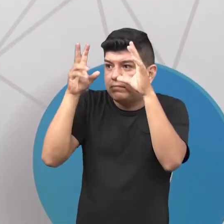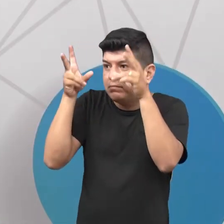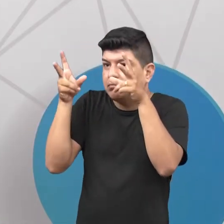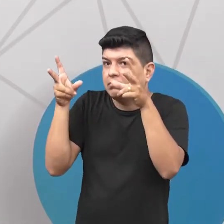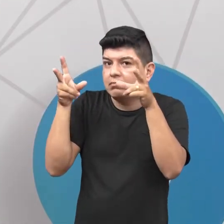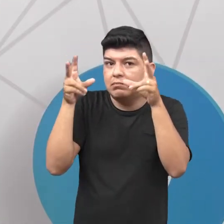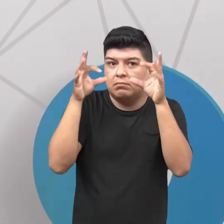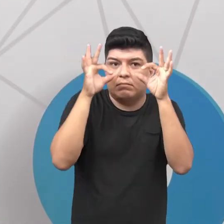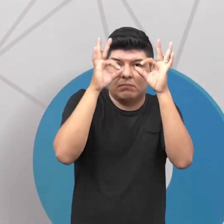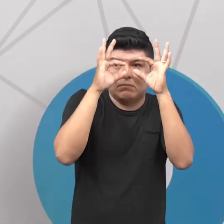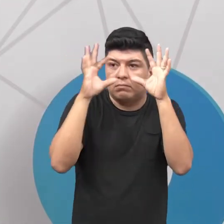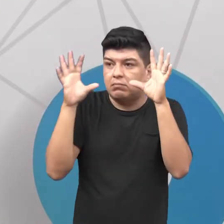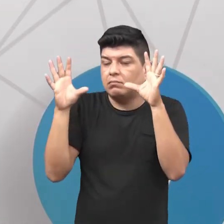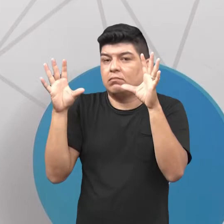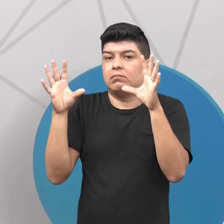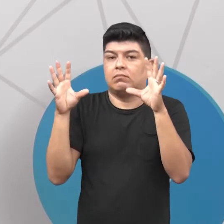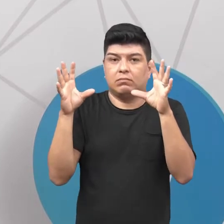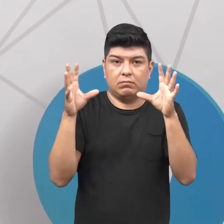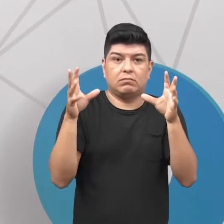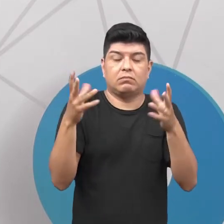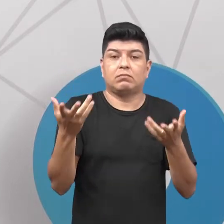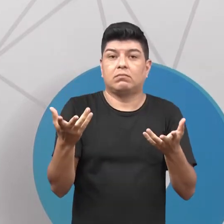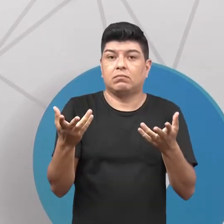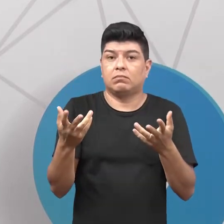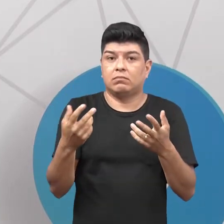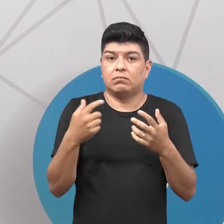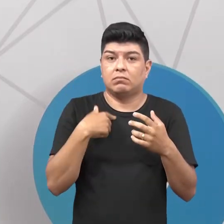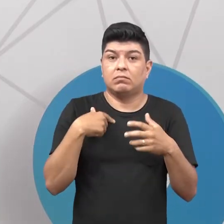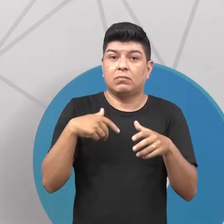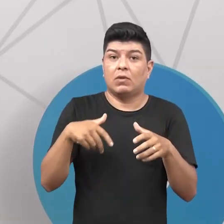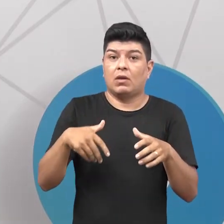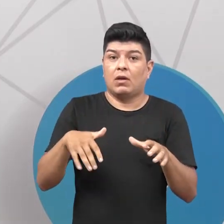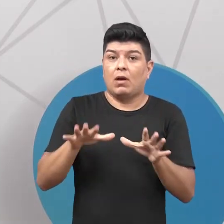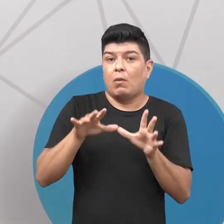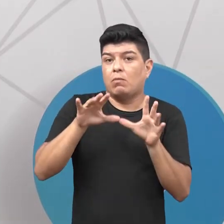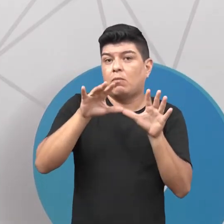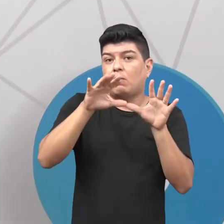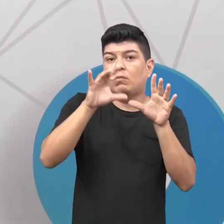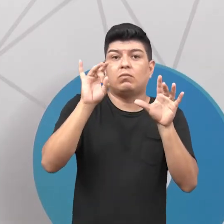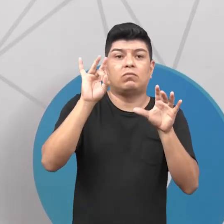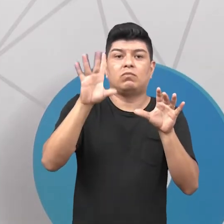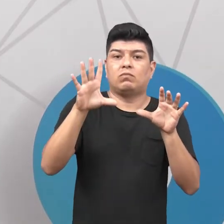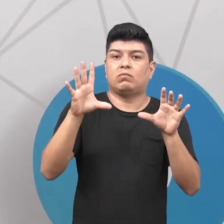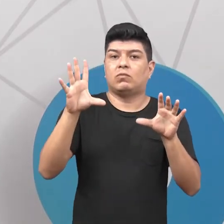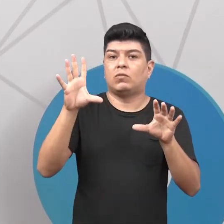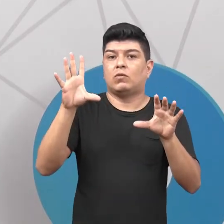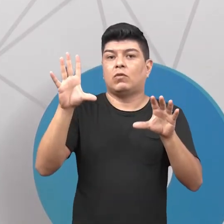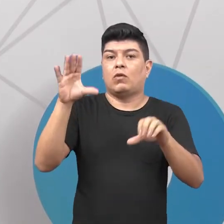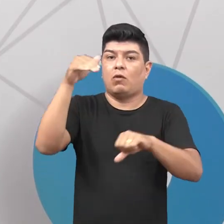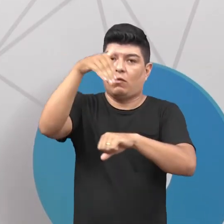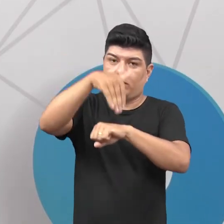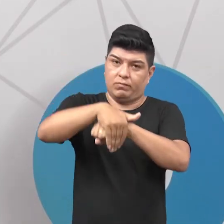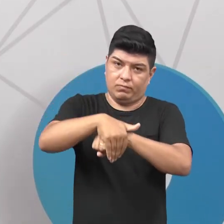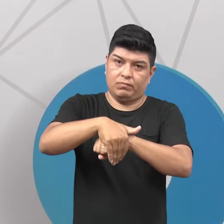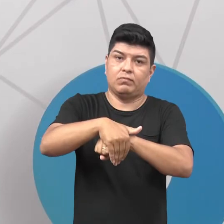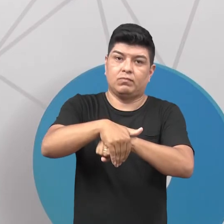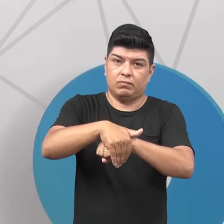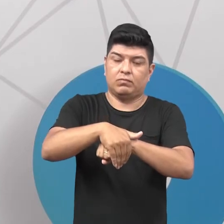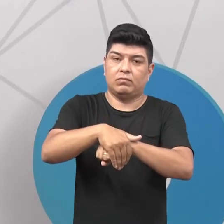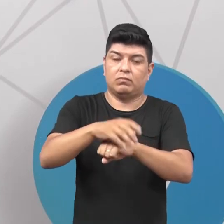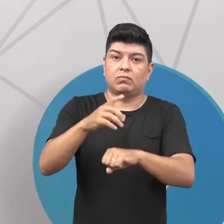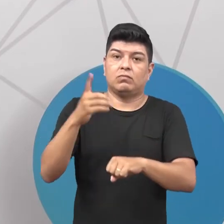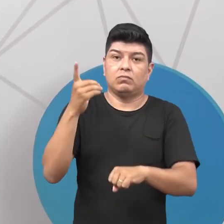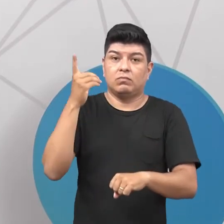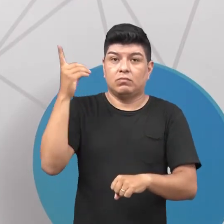a tudo, a todo momento. E outra coisa, ela levanta voo quando escurece. Ou seja, quando a luz da ciência não dá mais